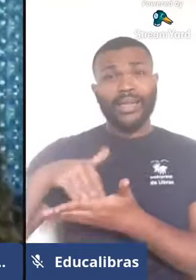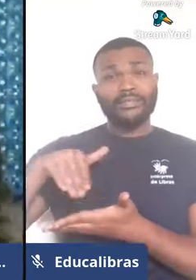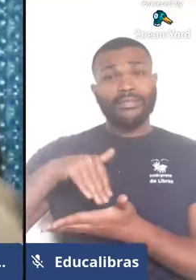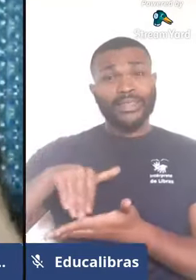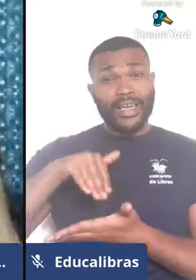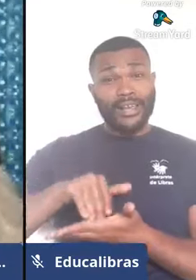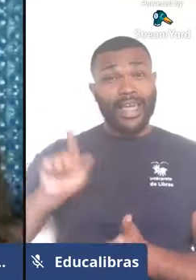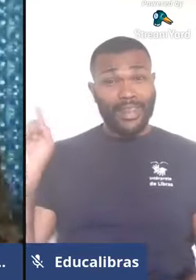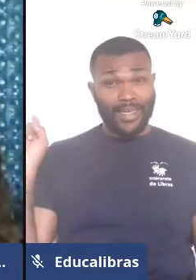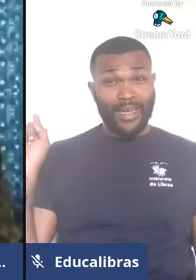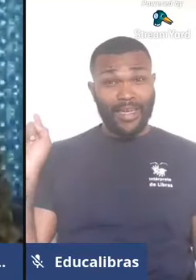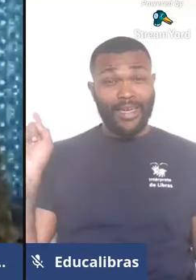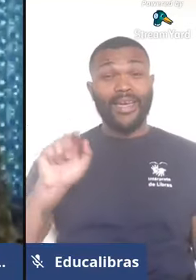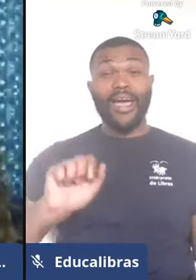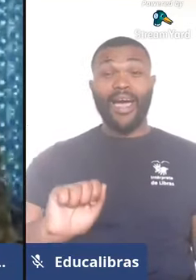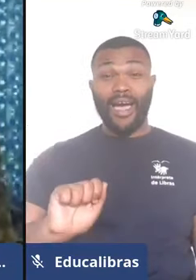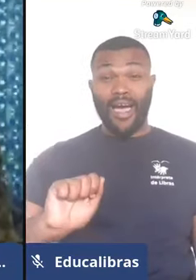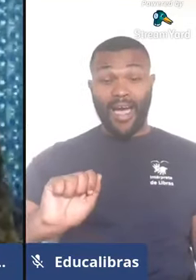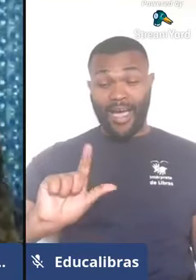foi,